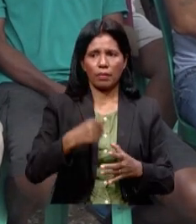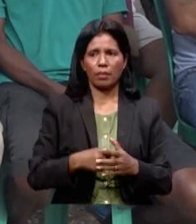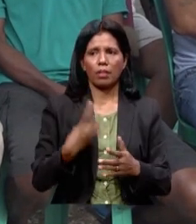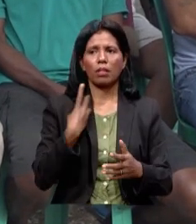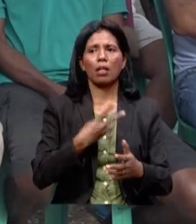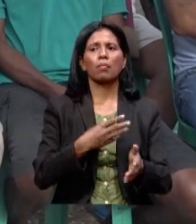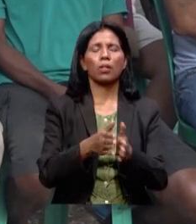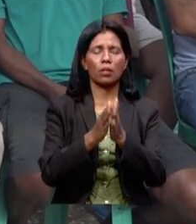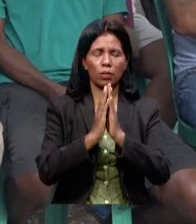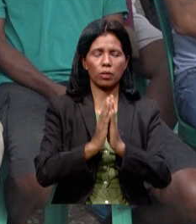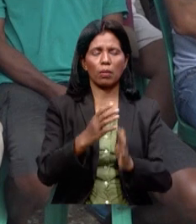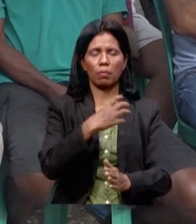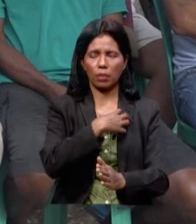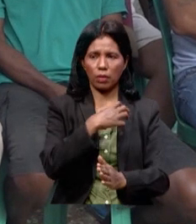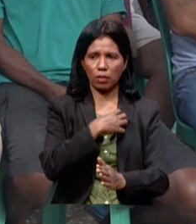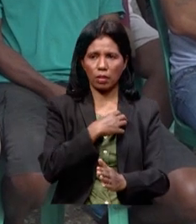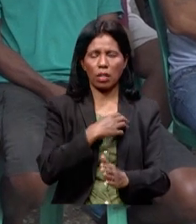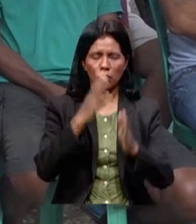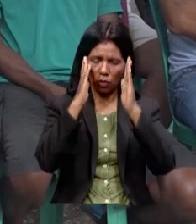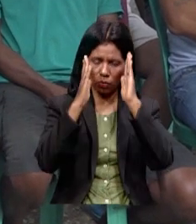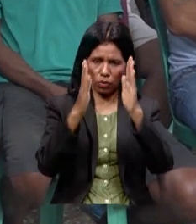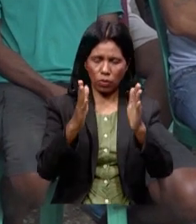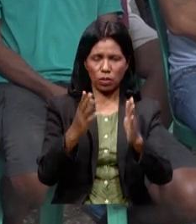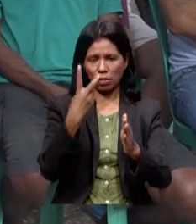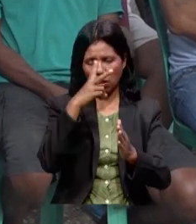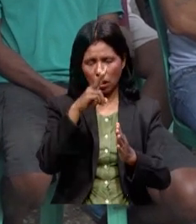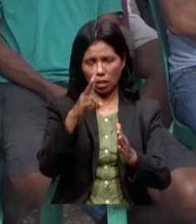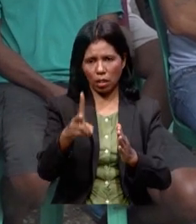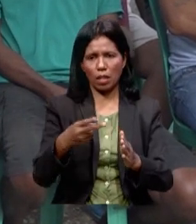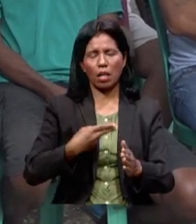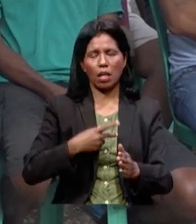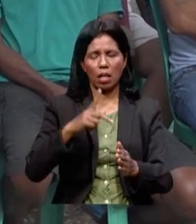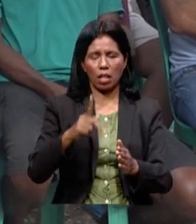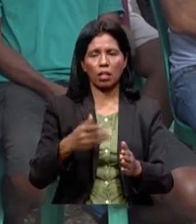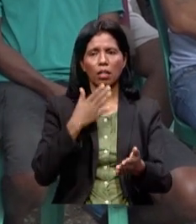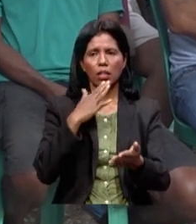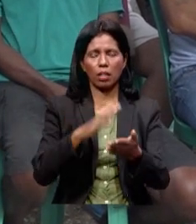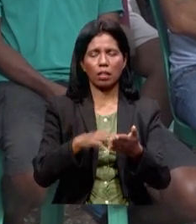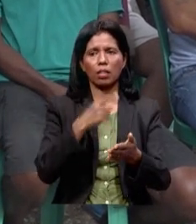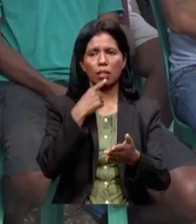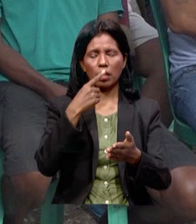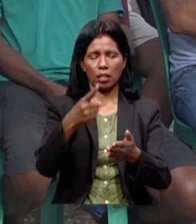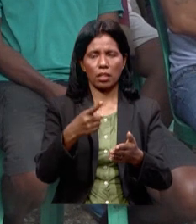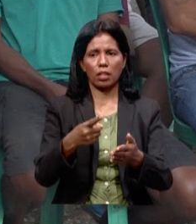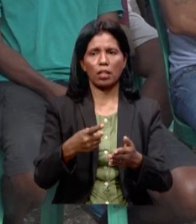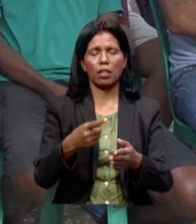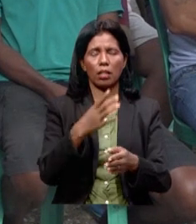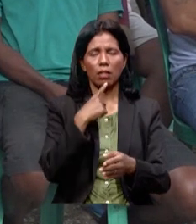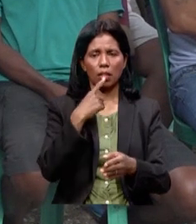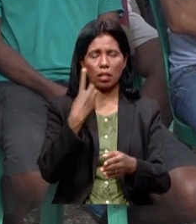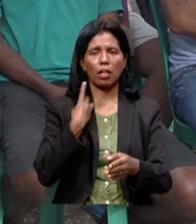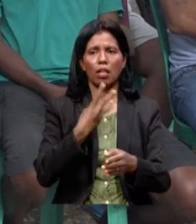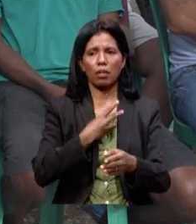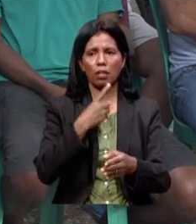usu ba parte PNTL atu tau atensaun maksimu bahalok sira anesan temi yaleten. No ami mos